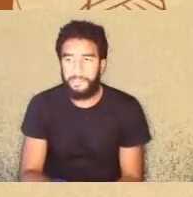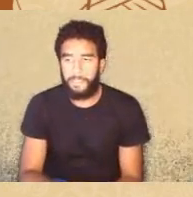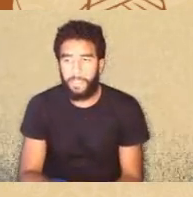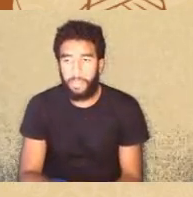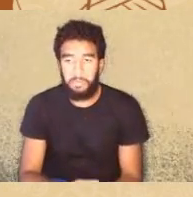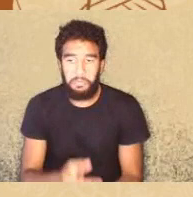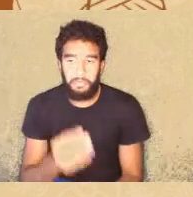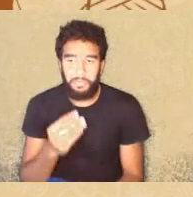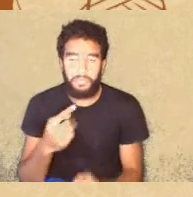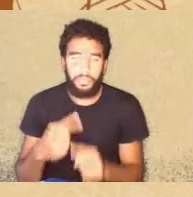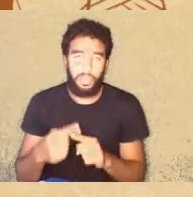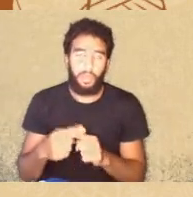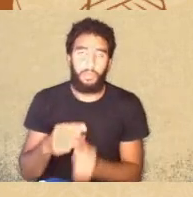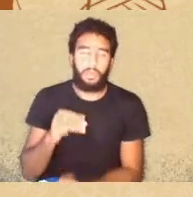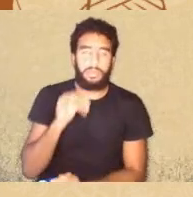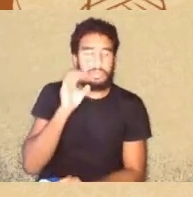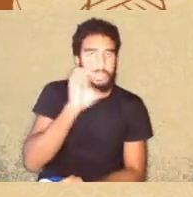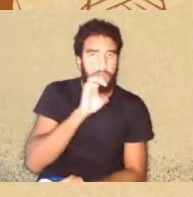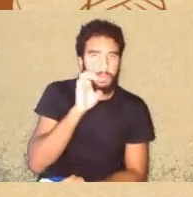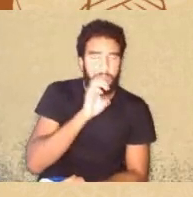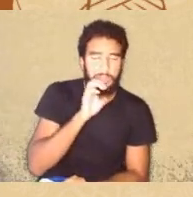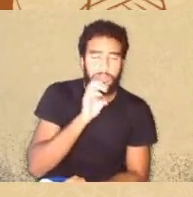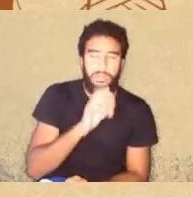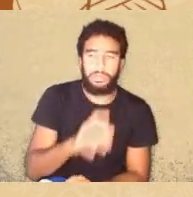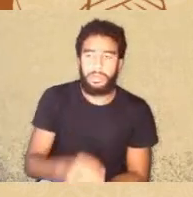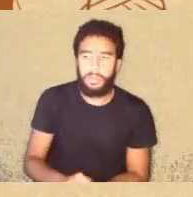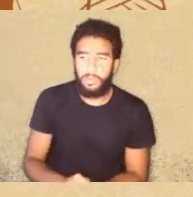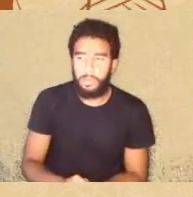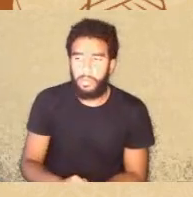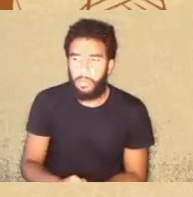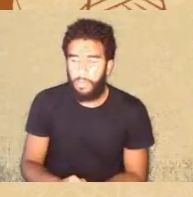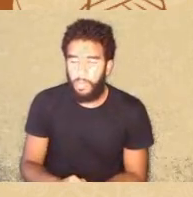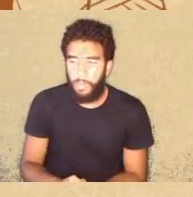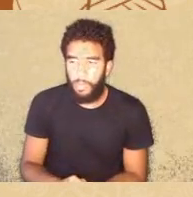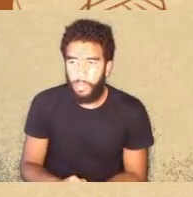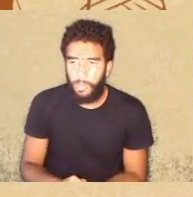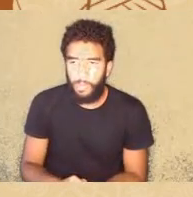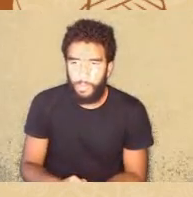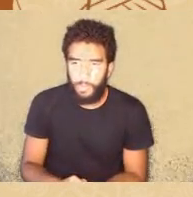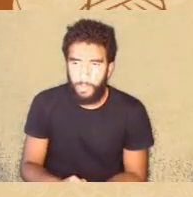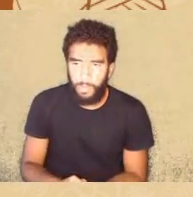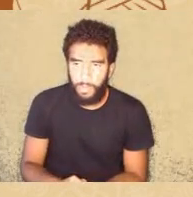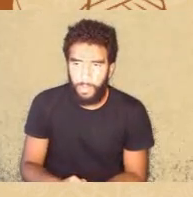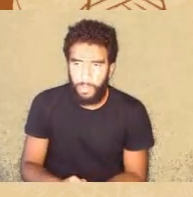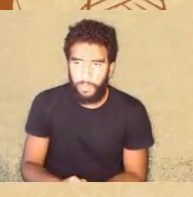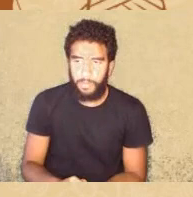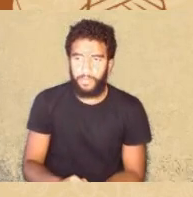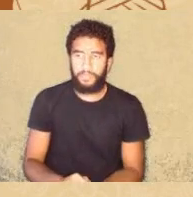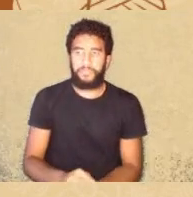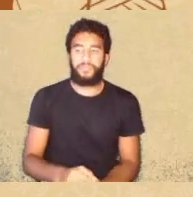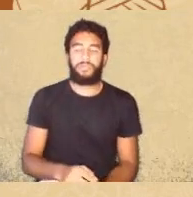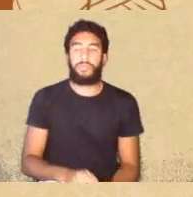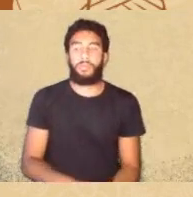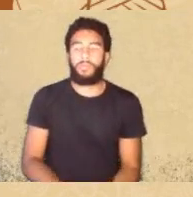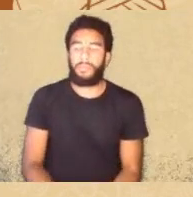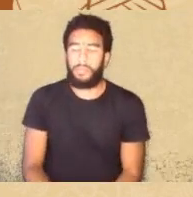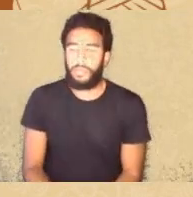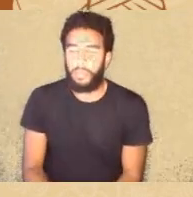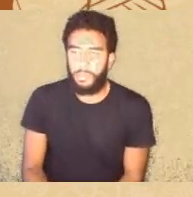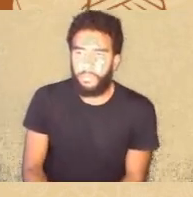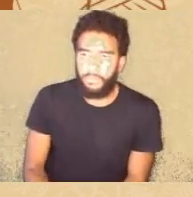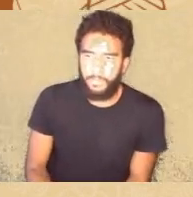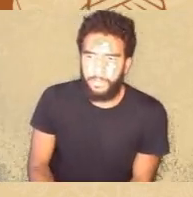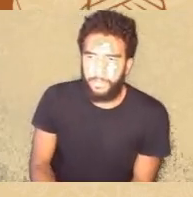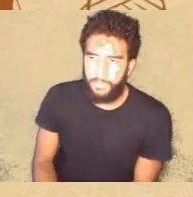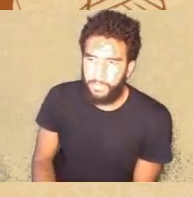o emergencial, né, que são as ações afirmativas, eu dei o exemplo que eu vivi, que a gente viveu, né? É um